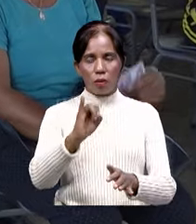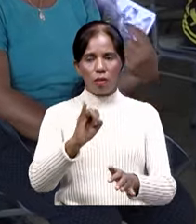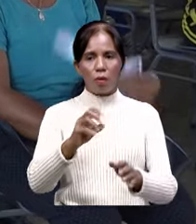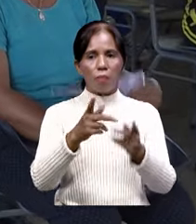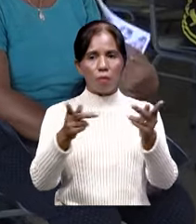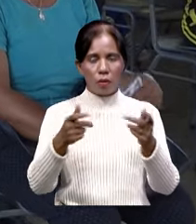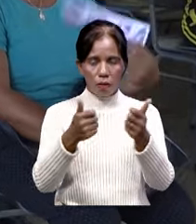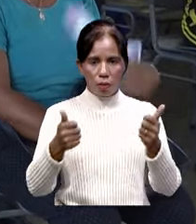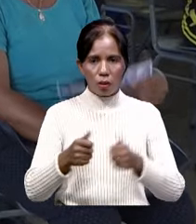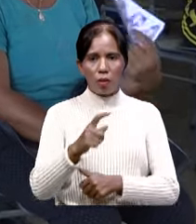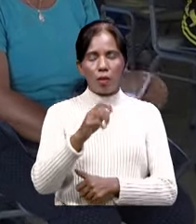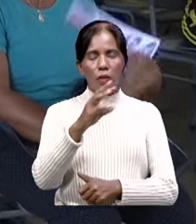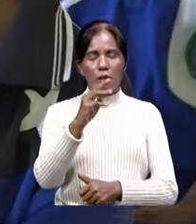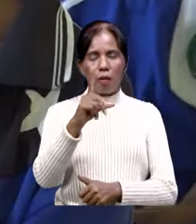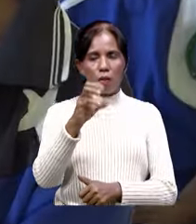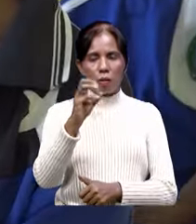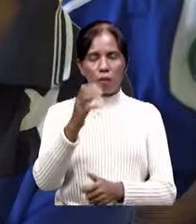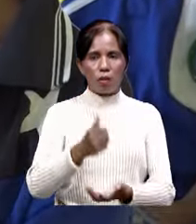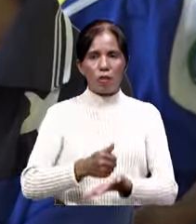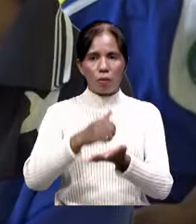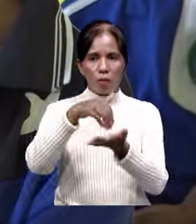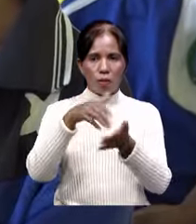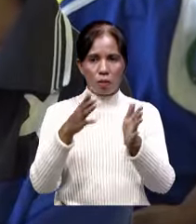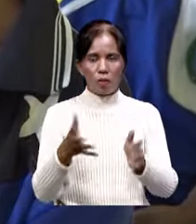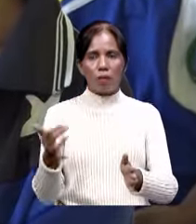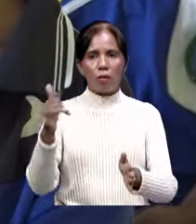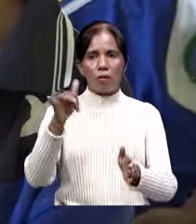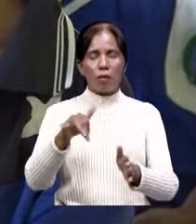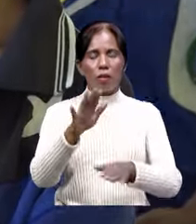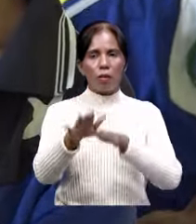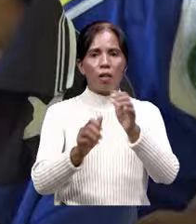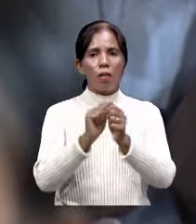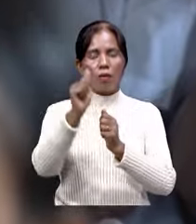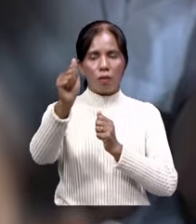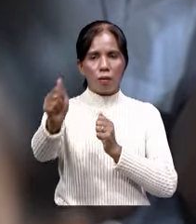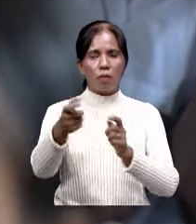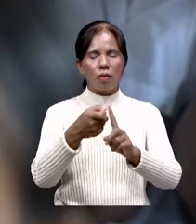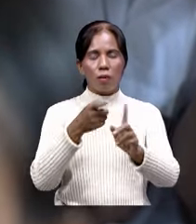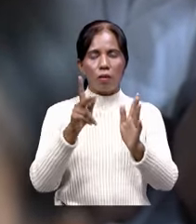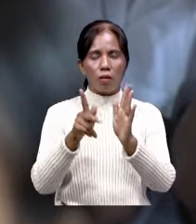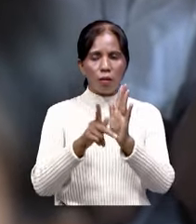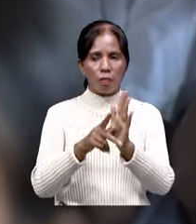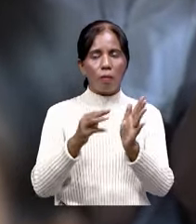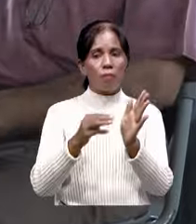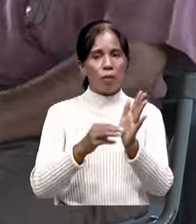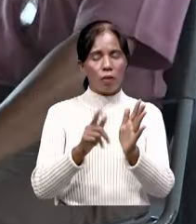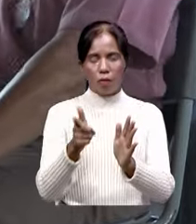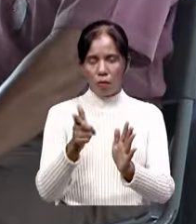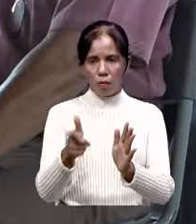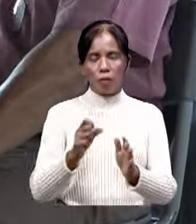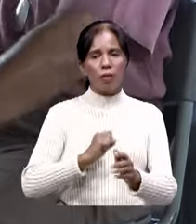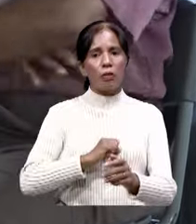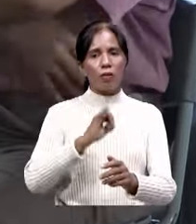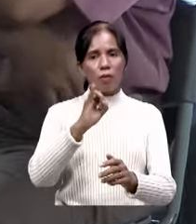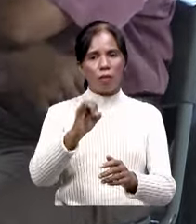administrativo Tilomar Salele, onde facilita estudantes sira nebe laudó com distância quilômetro Ruanulo Resim Basuai Vila, onde